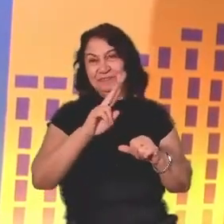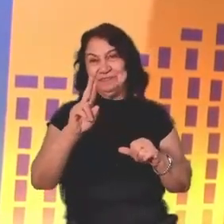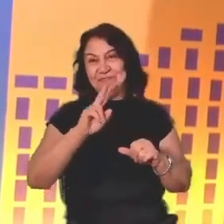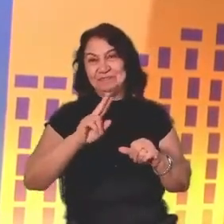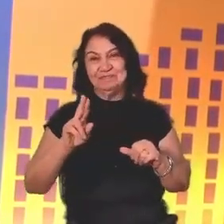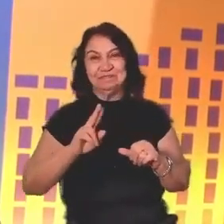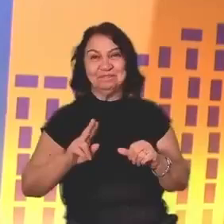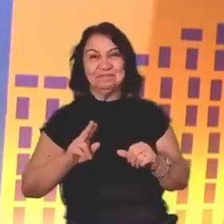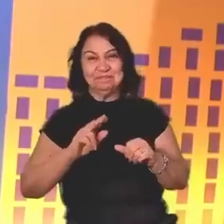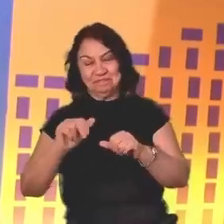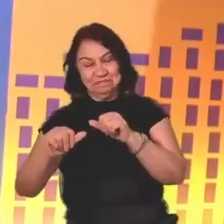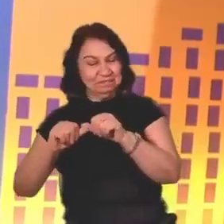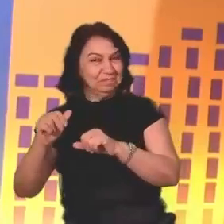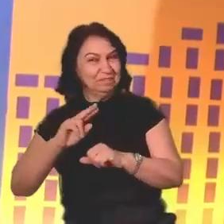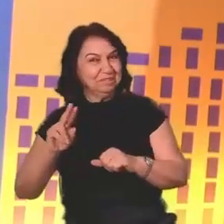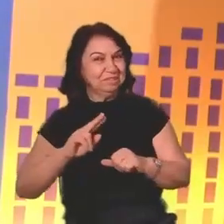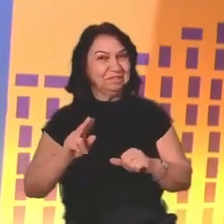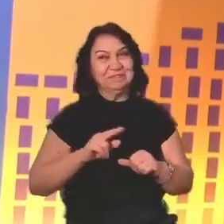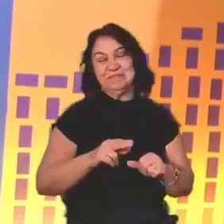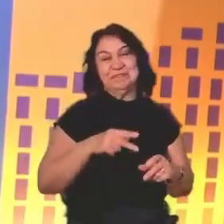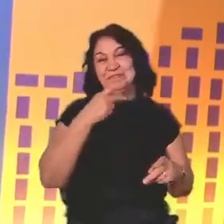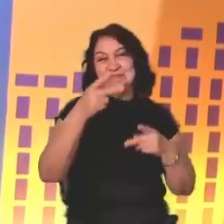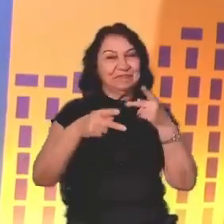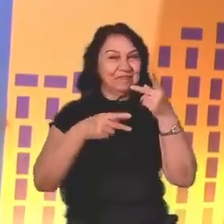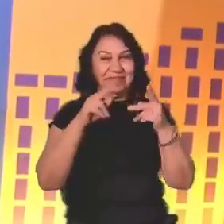dar problema. Não pode falando assim.